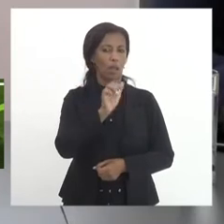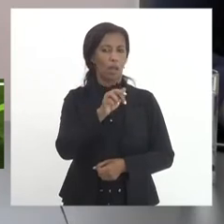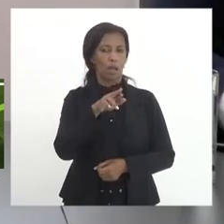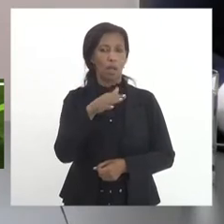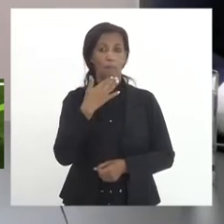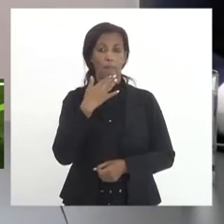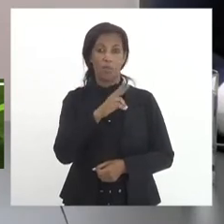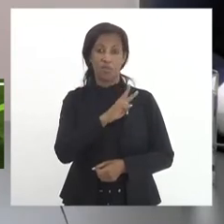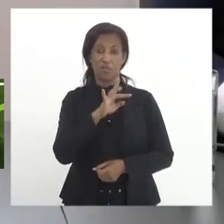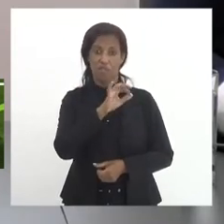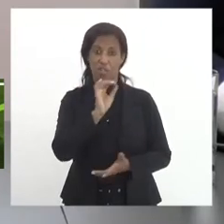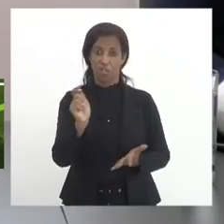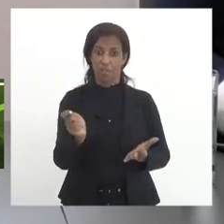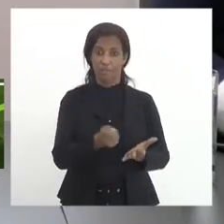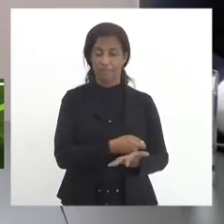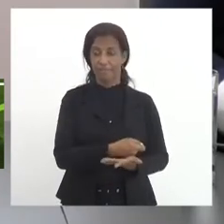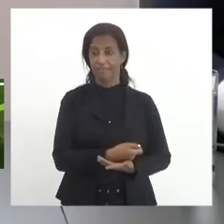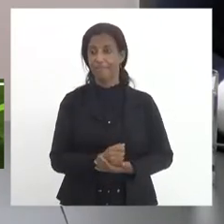vistas.